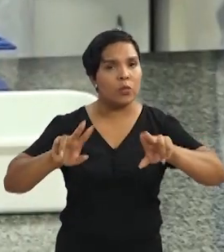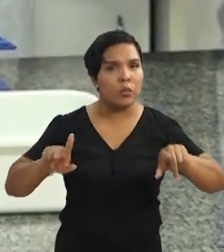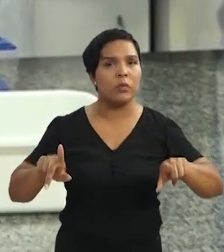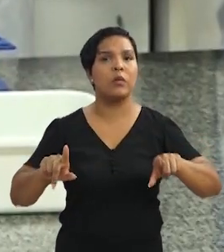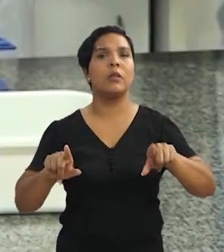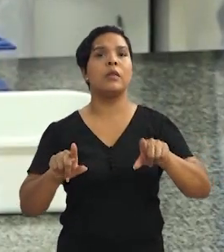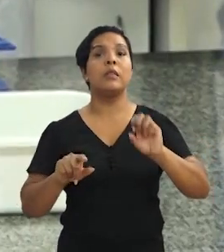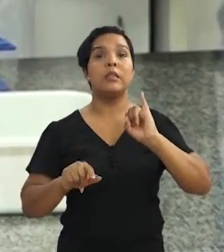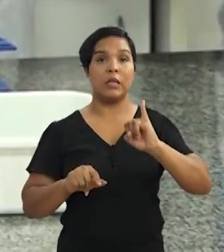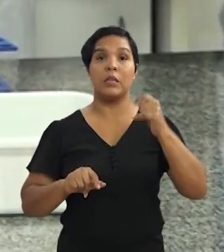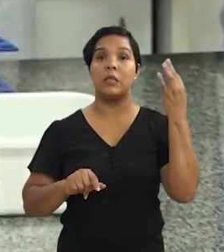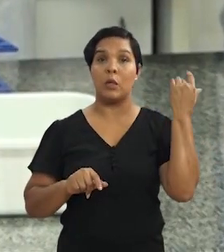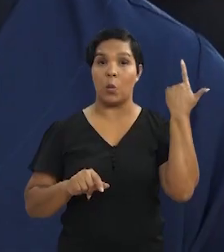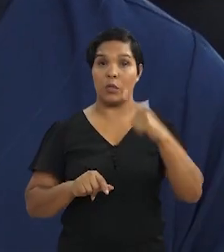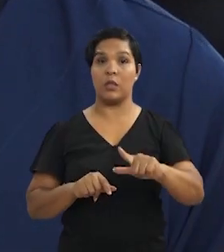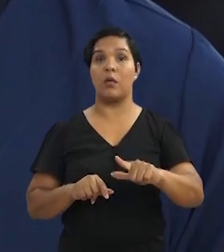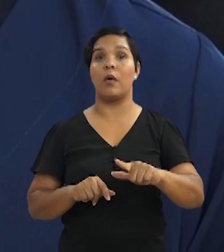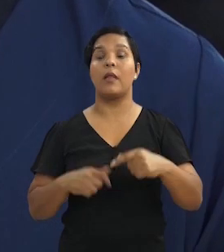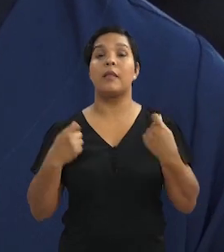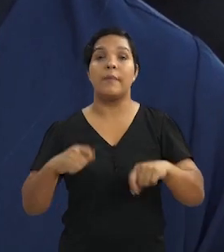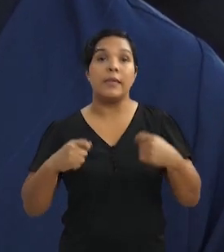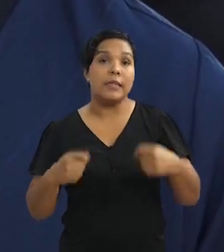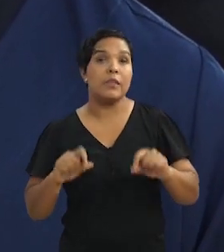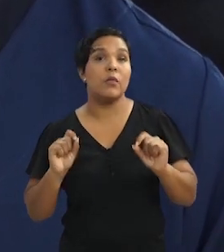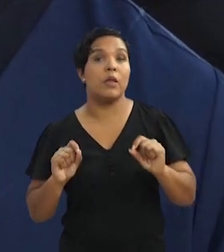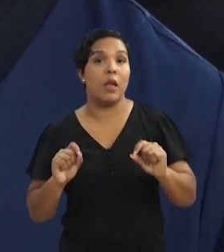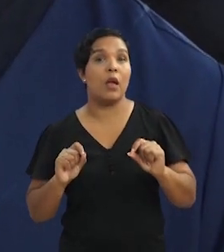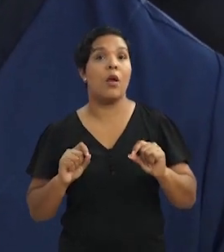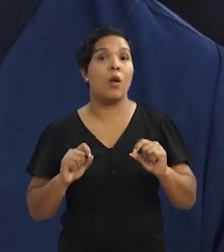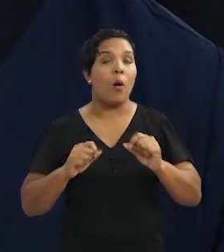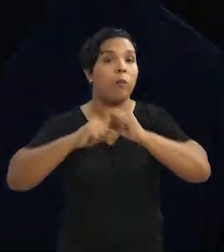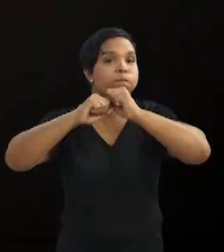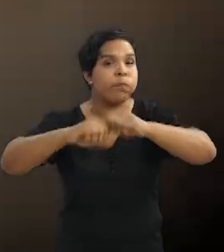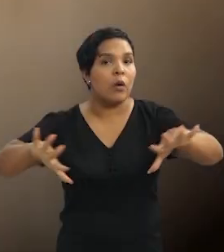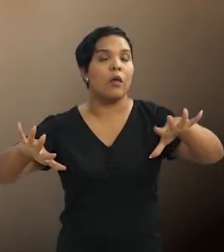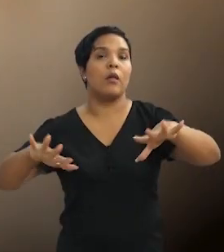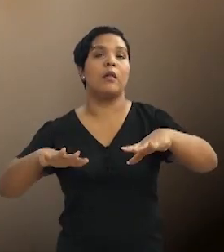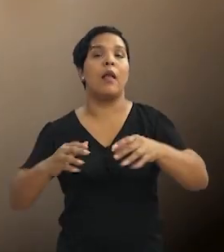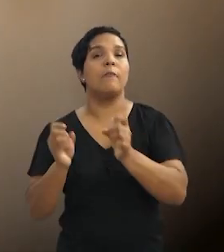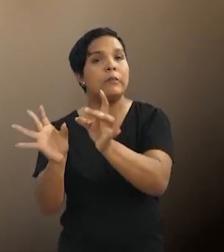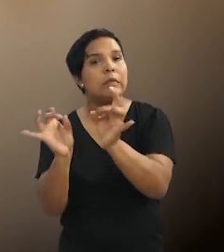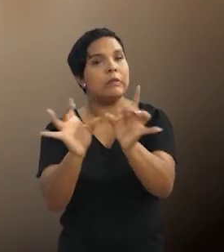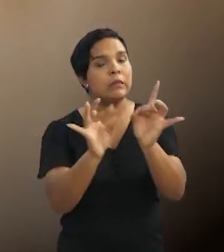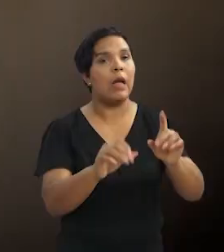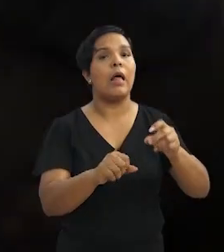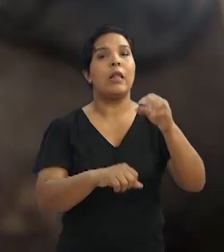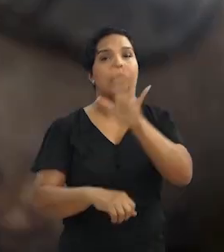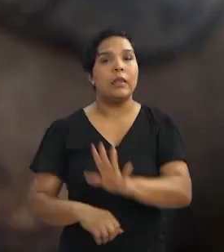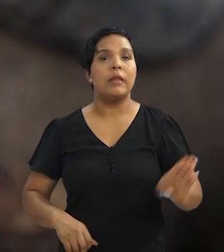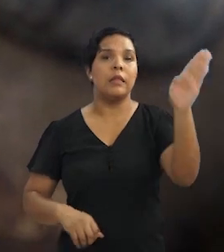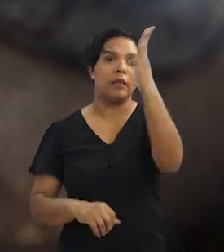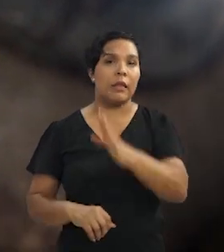ser massificado, ou seja, se deu tão certo, ele necessita que seja colocado para o mercado nacional